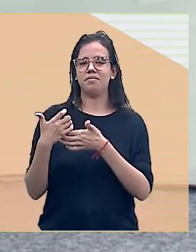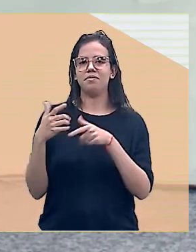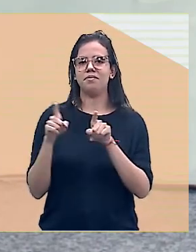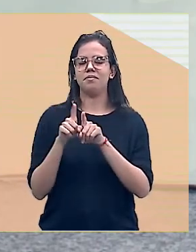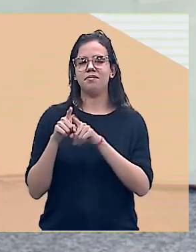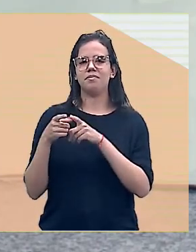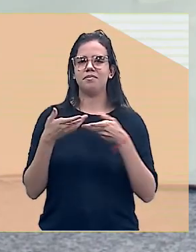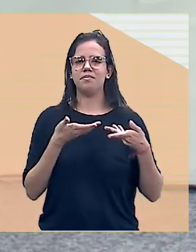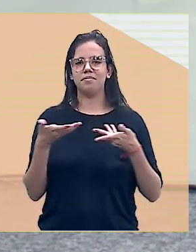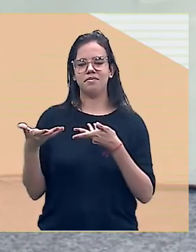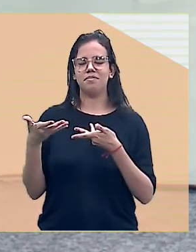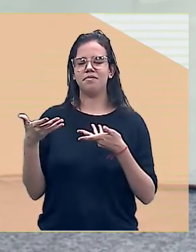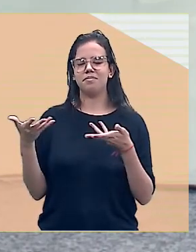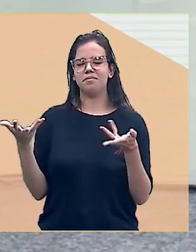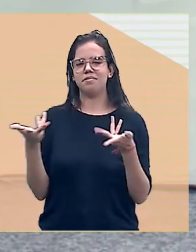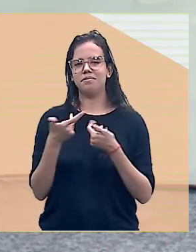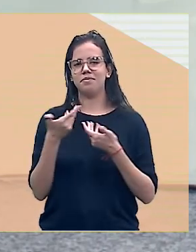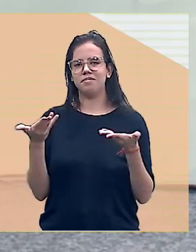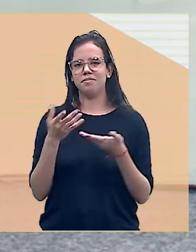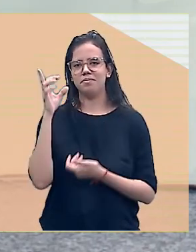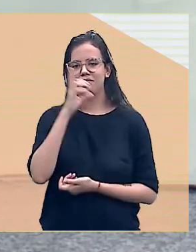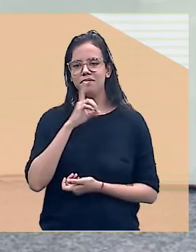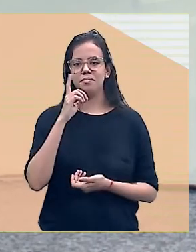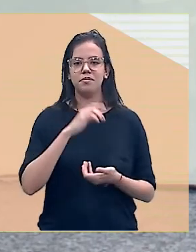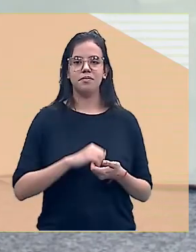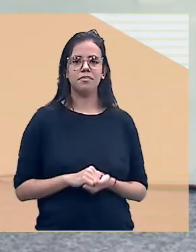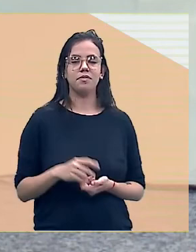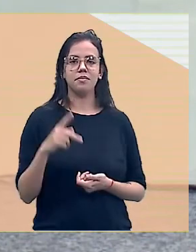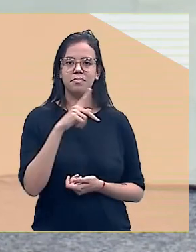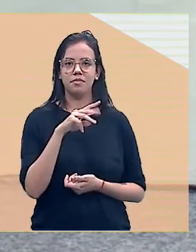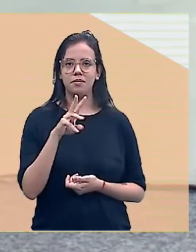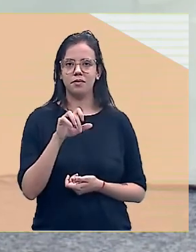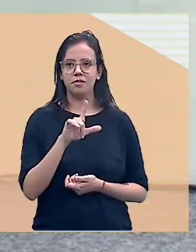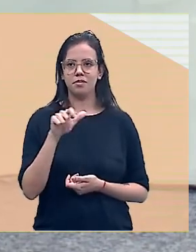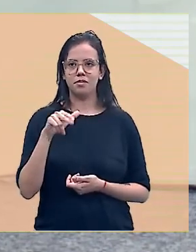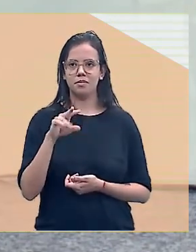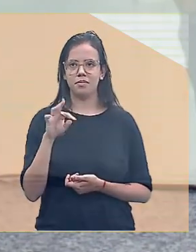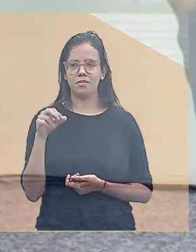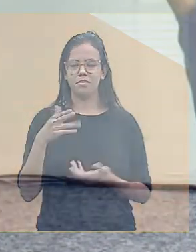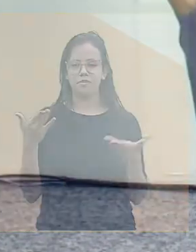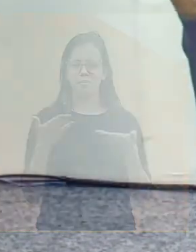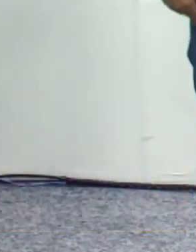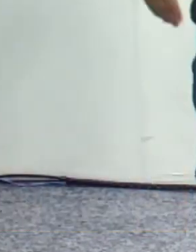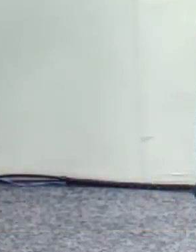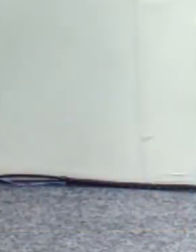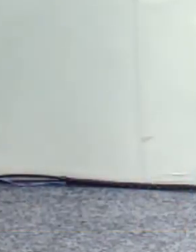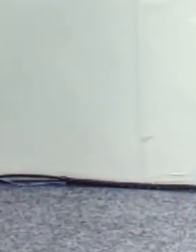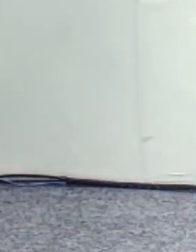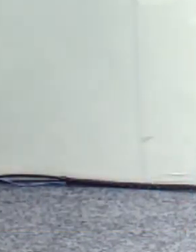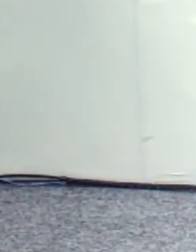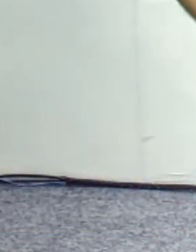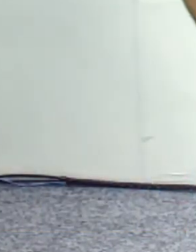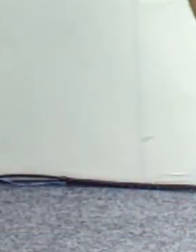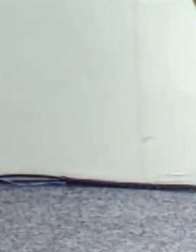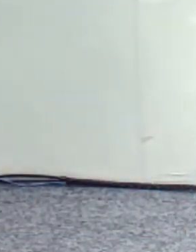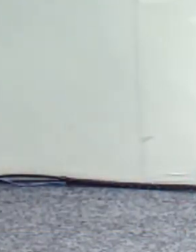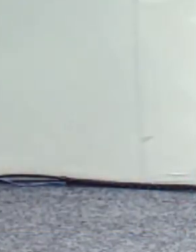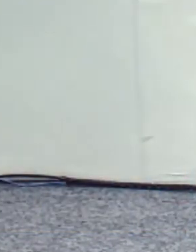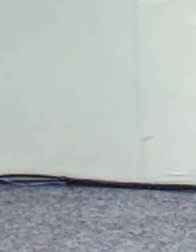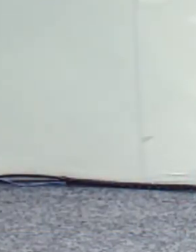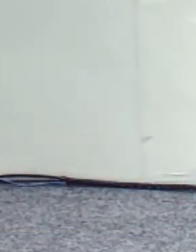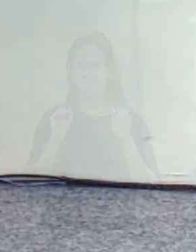de Mary por essa recepção maravilhosa nessa manhã de domingo eu sou heliton é com o senhor pessoal beleza